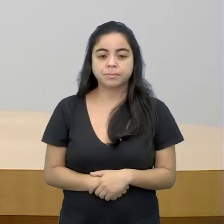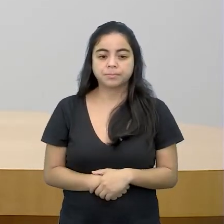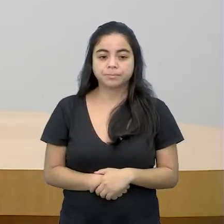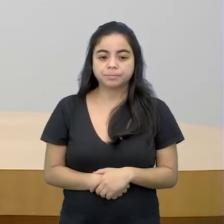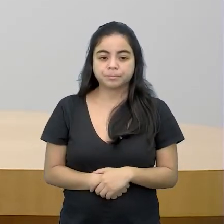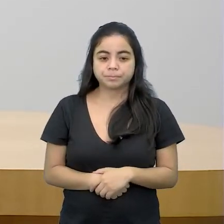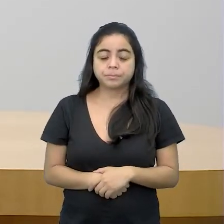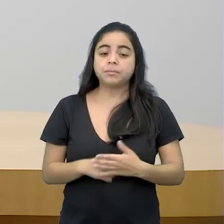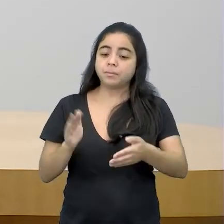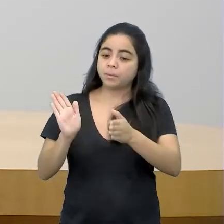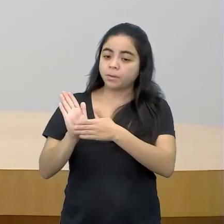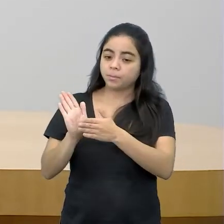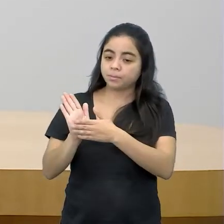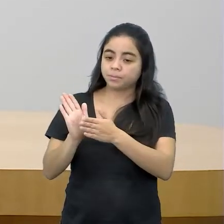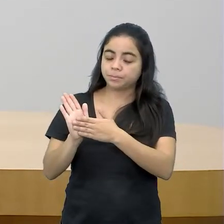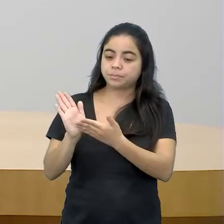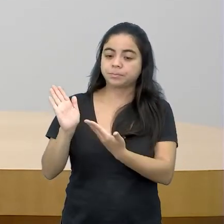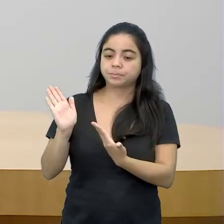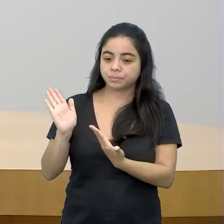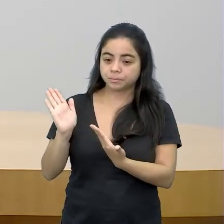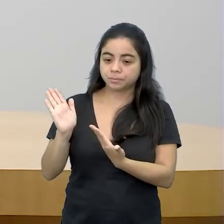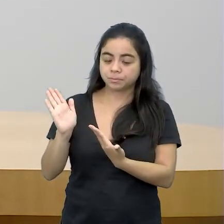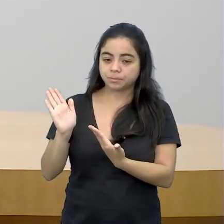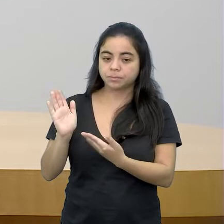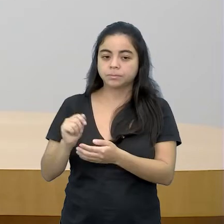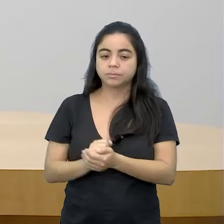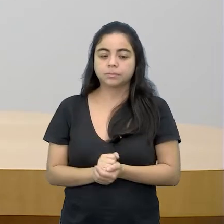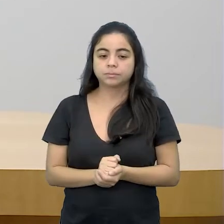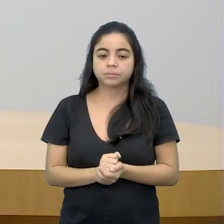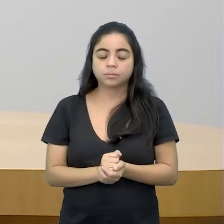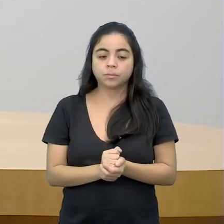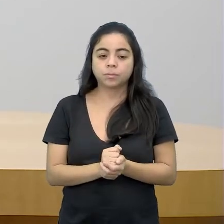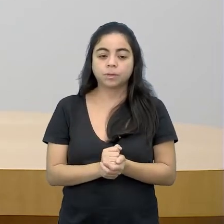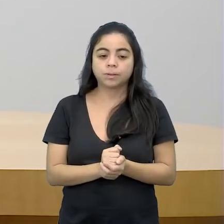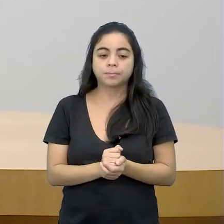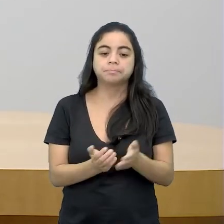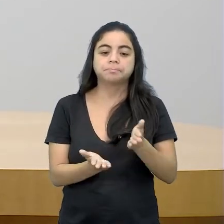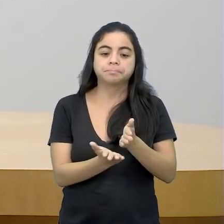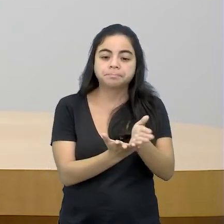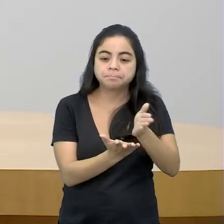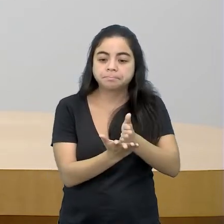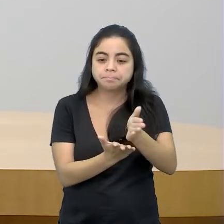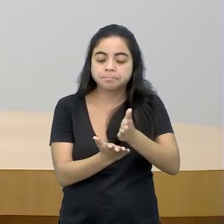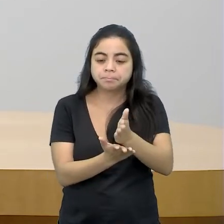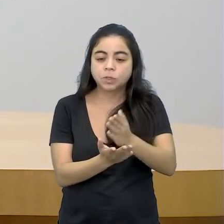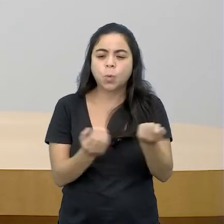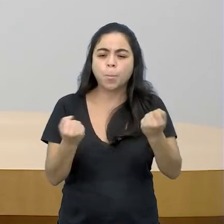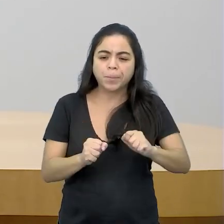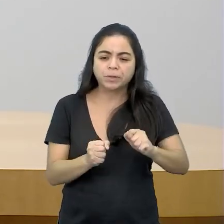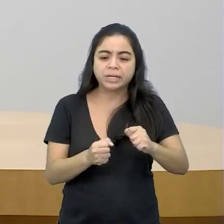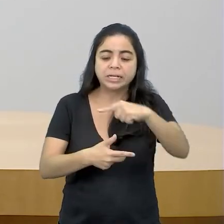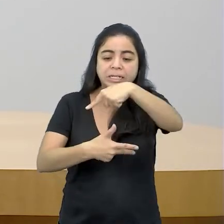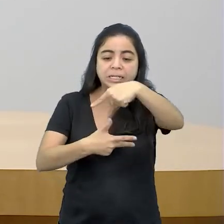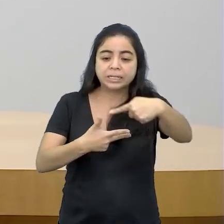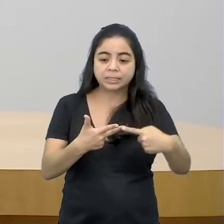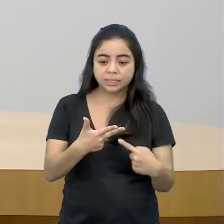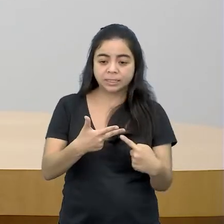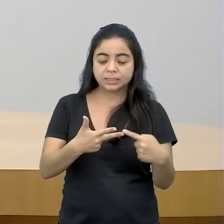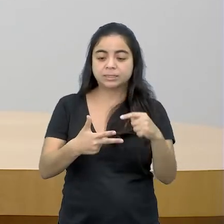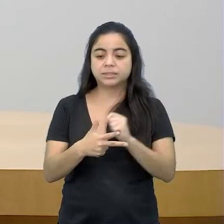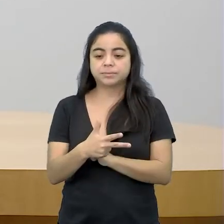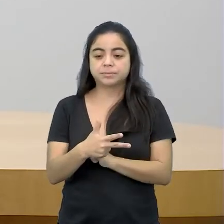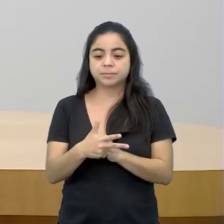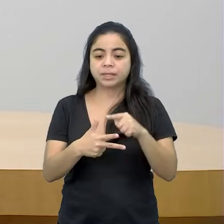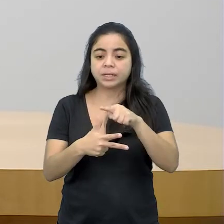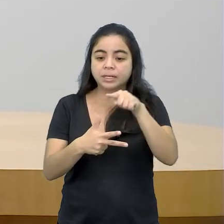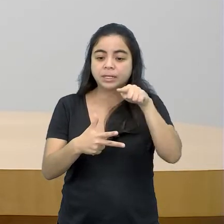enfim. Proponho aqui, diz o Montesquieu, que nós dividamos o poder político de uma nação em 3 e que uma tenha